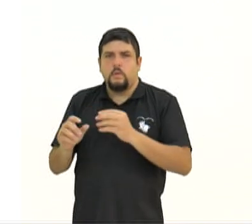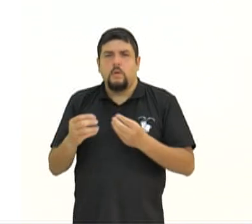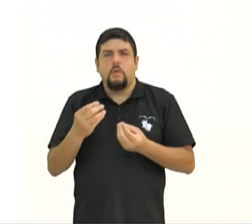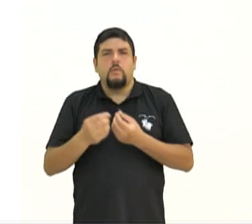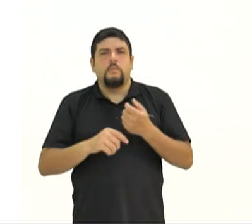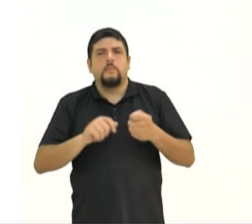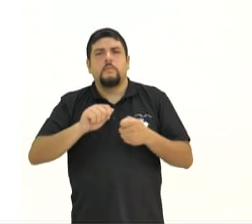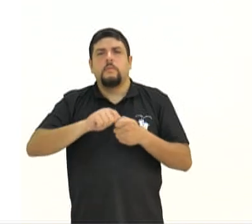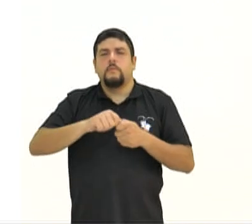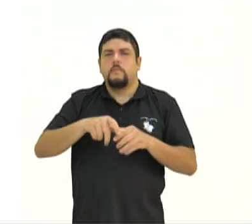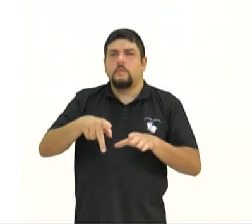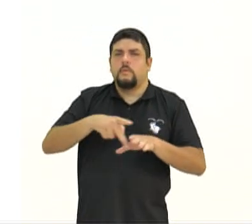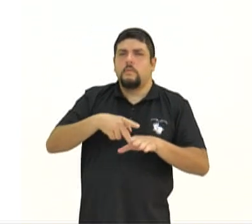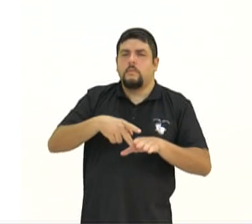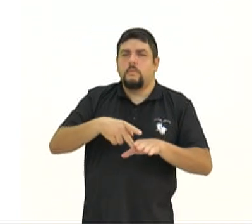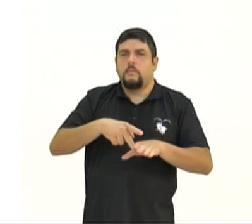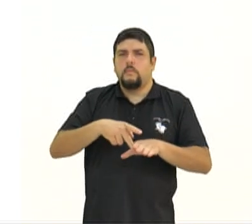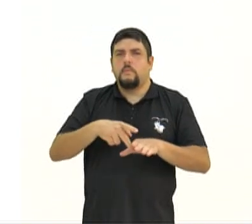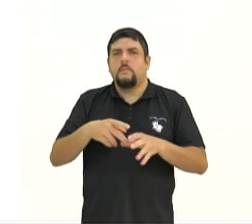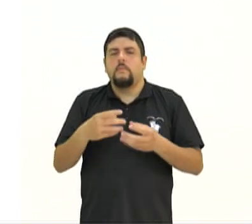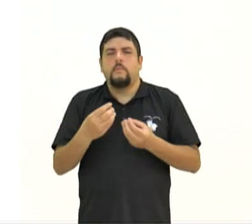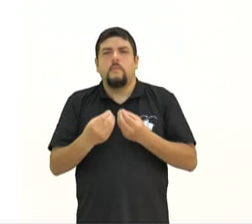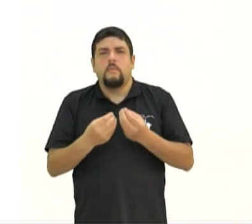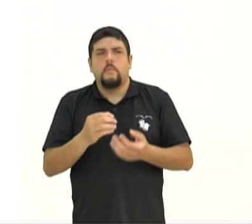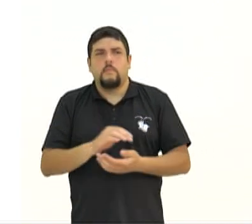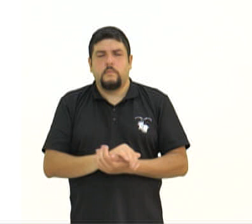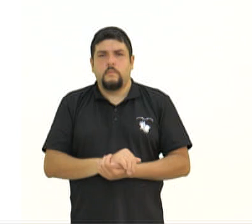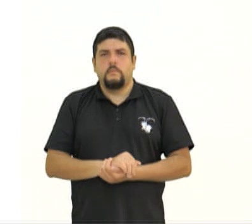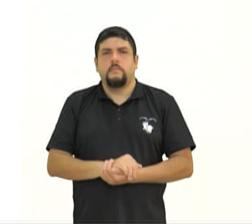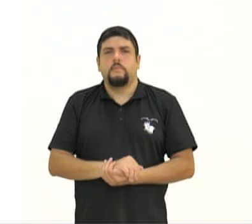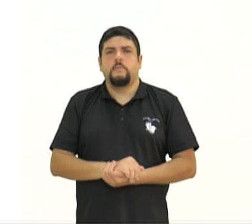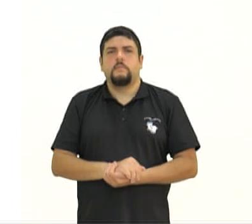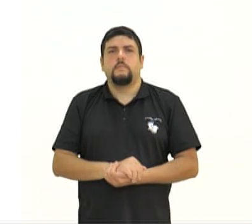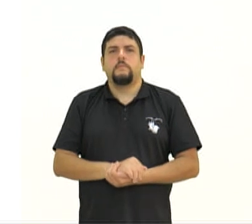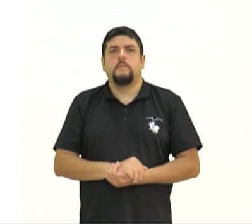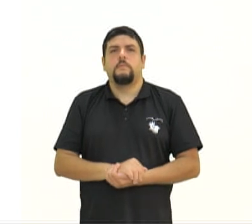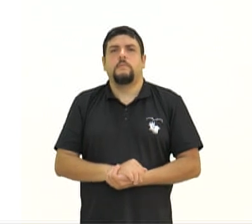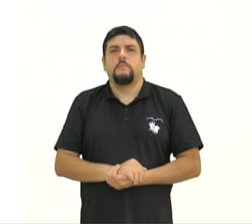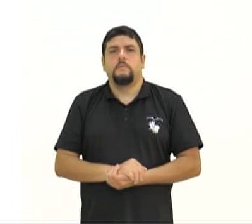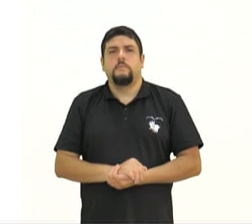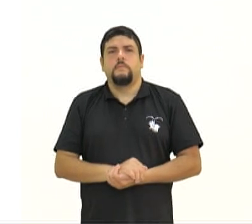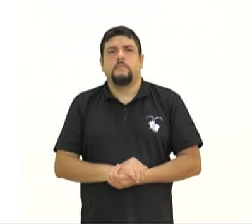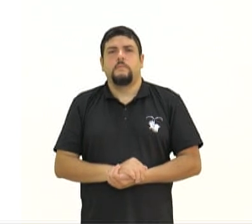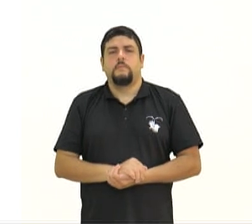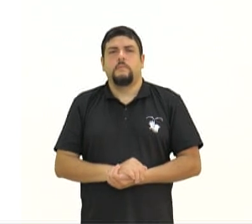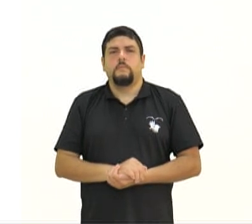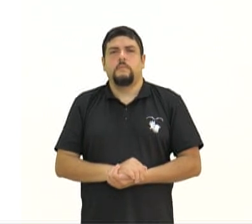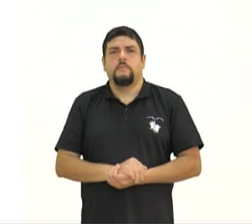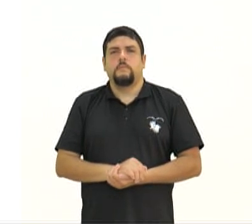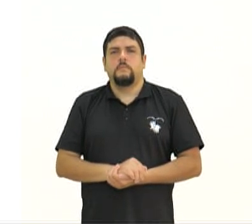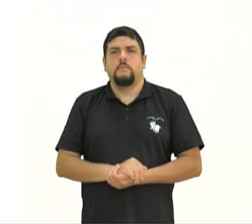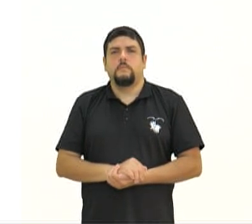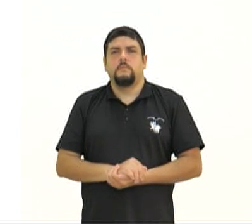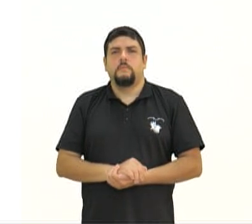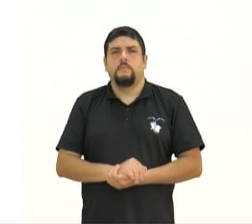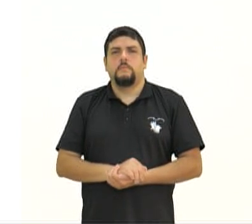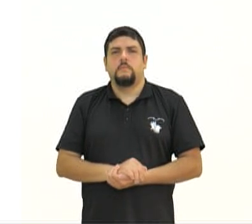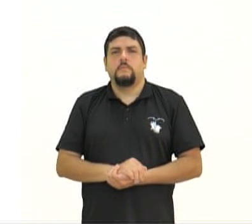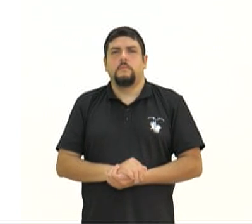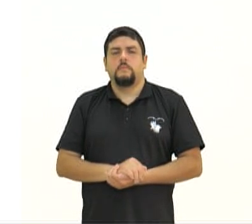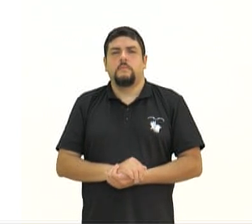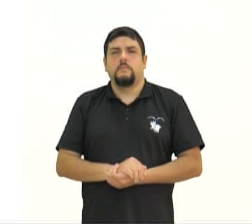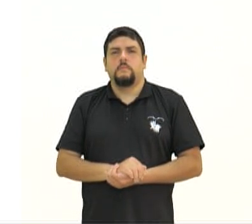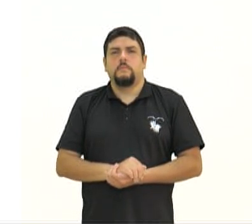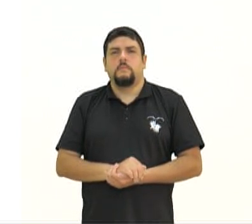punta del pé? O que ela está fazendo com a ponta do pé? Cierra, lleva, levanta ou abre a punta